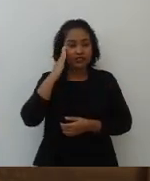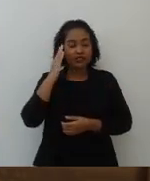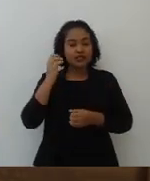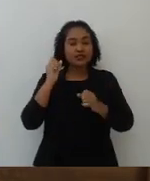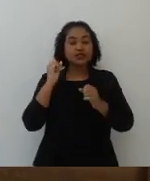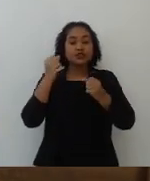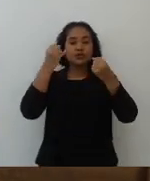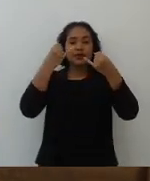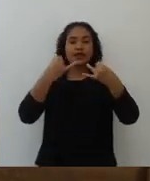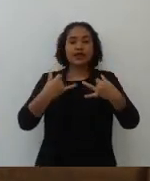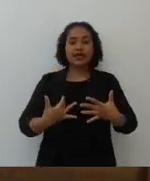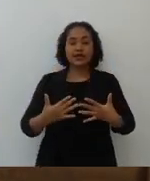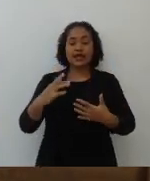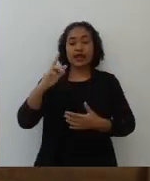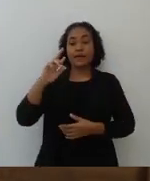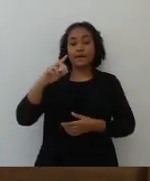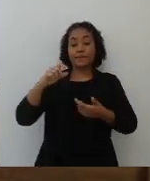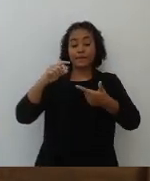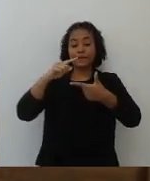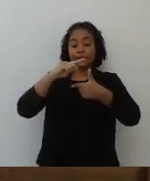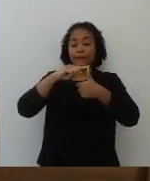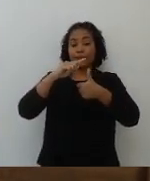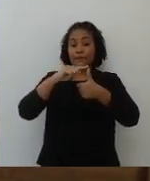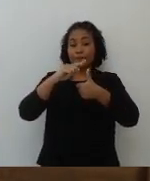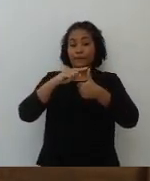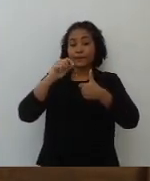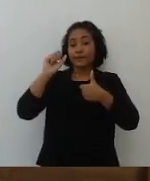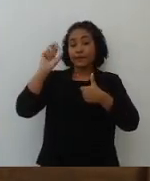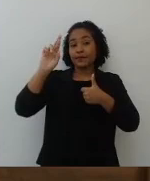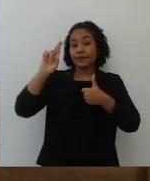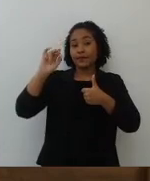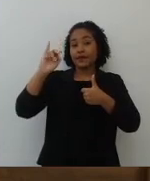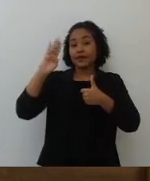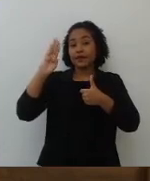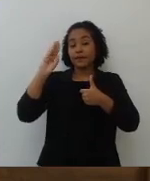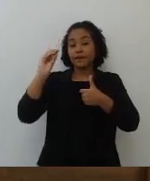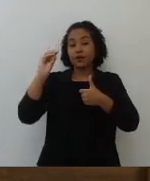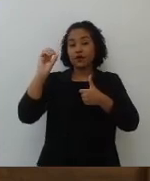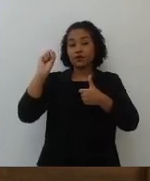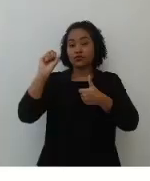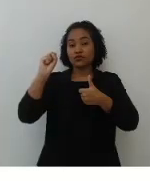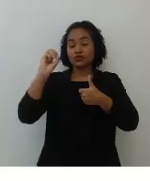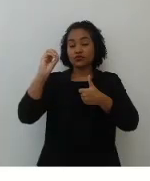Quem são os ribossomos? Os ribossomos, gente, são pequenos grânulos.